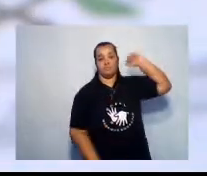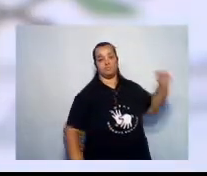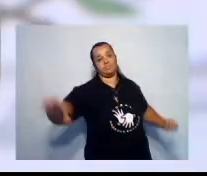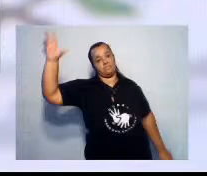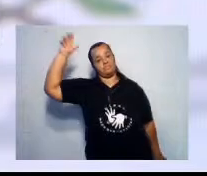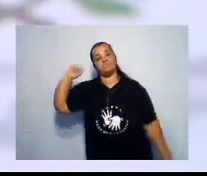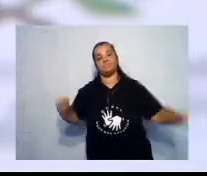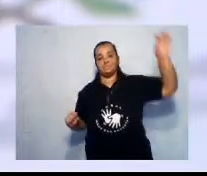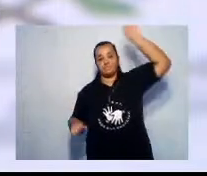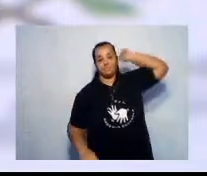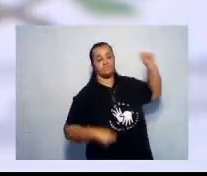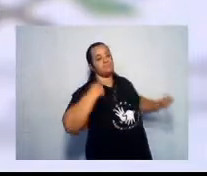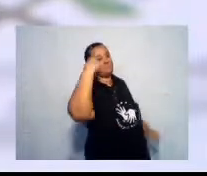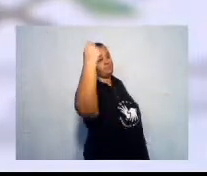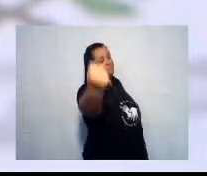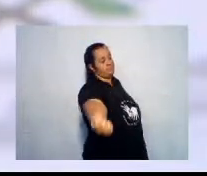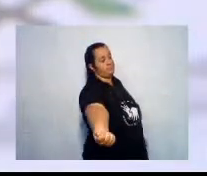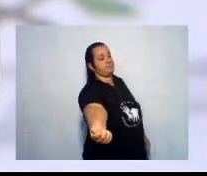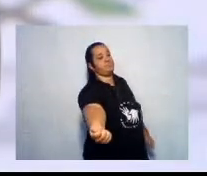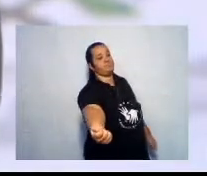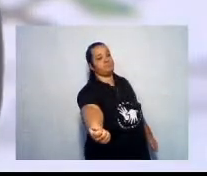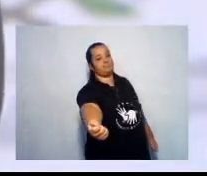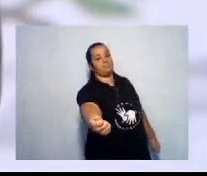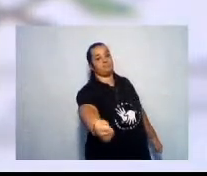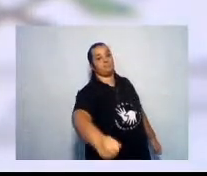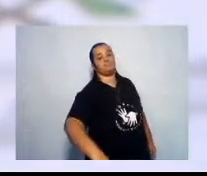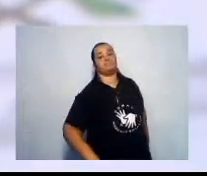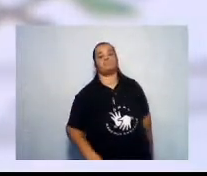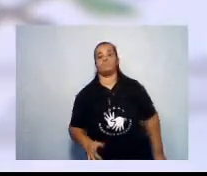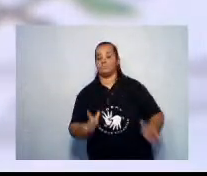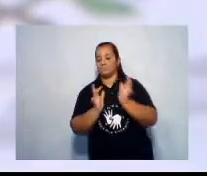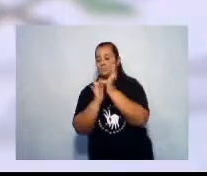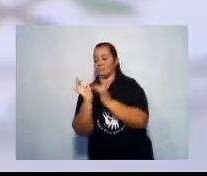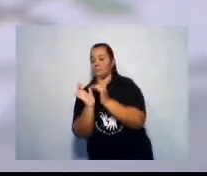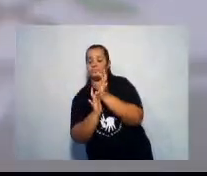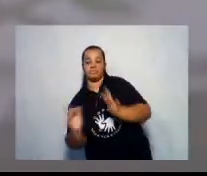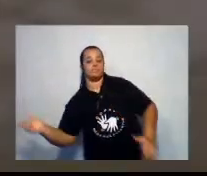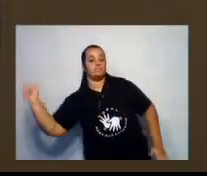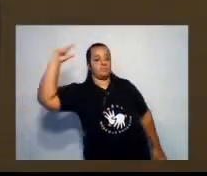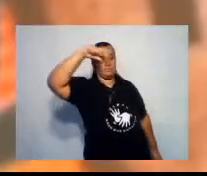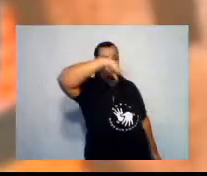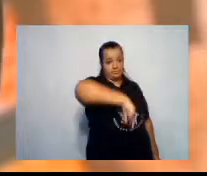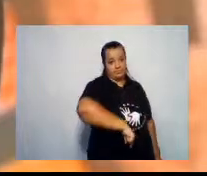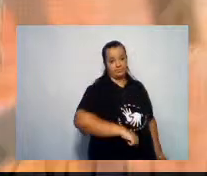vens. Eu já escuto os teus sinais, tu